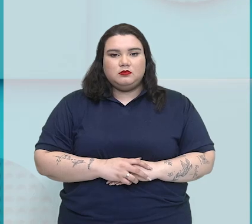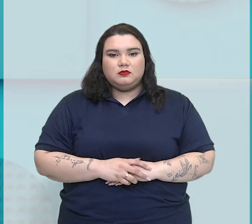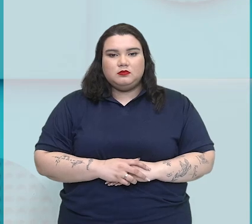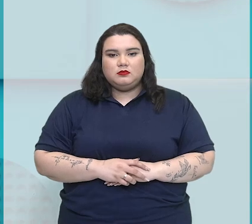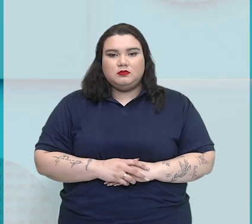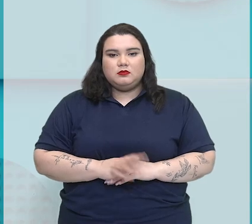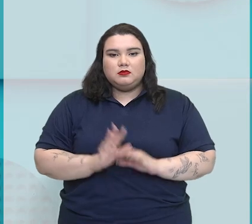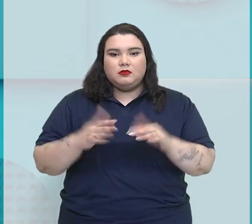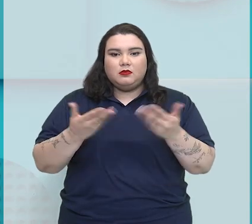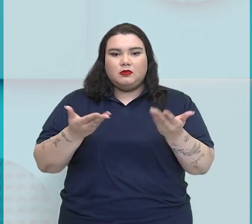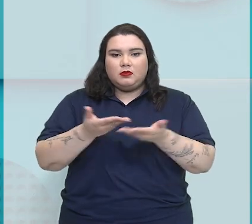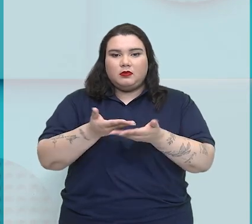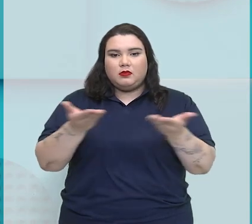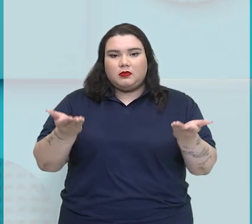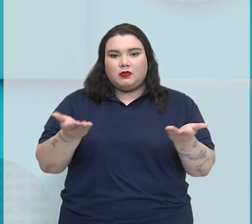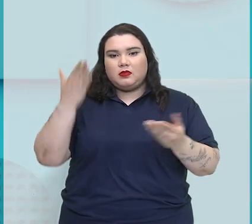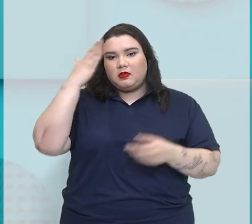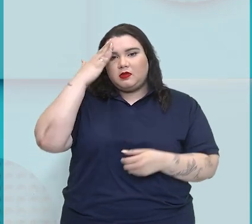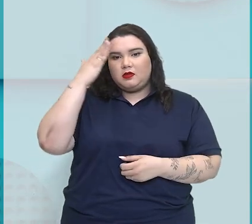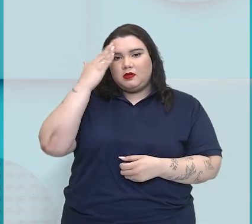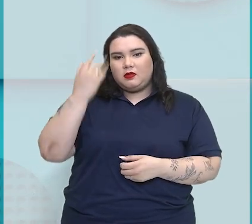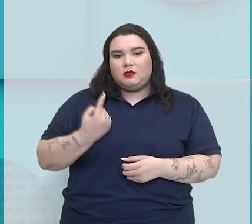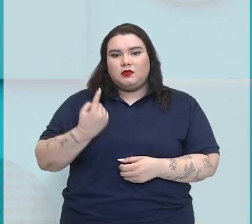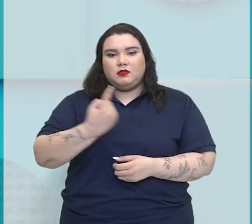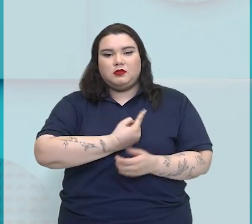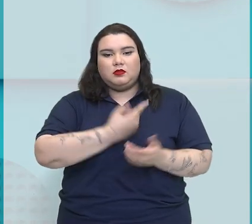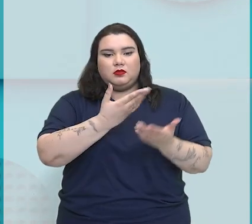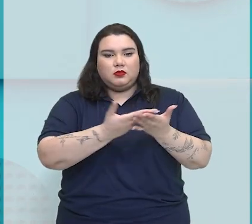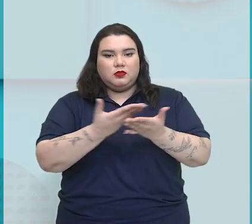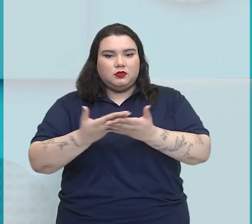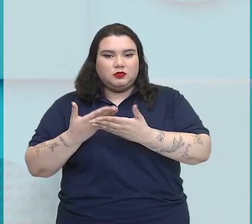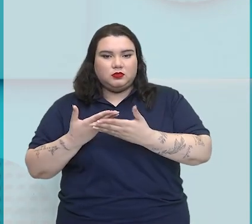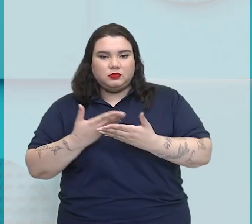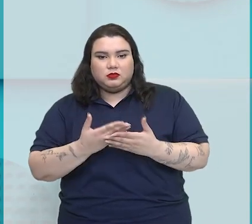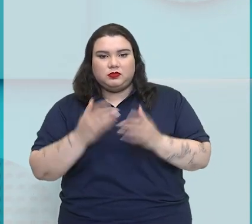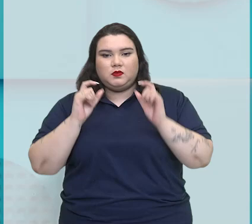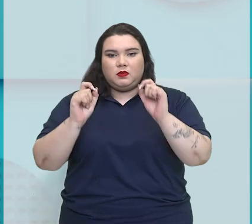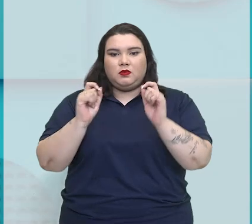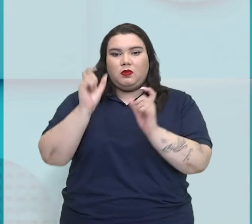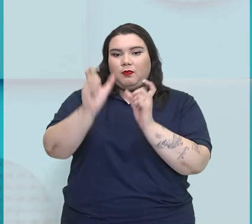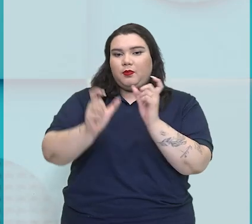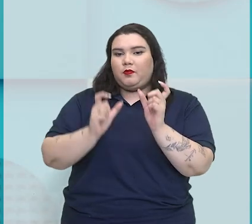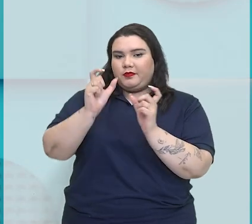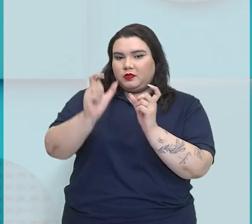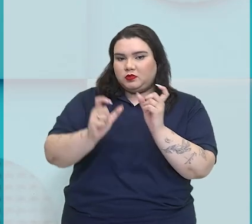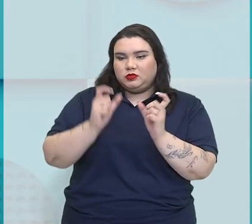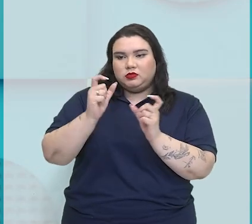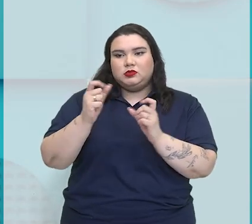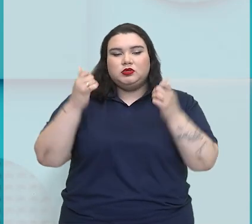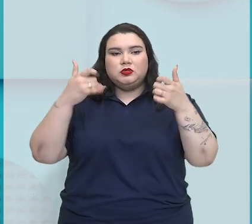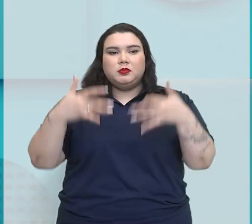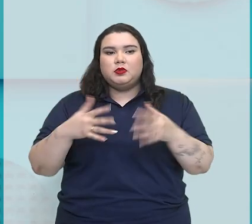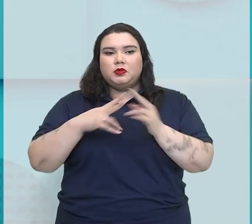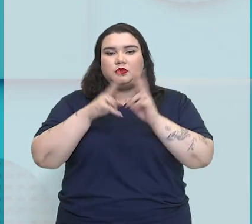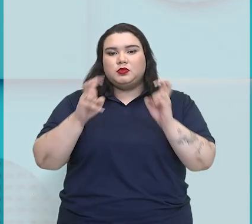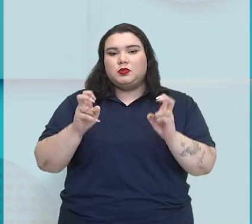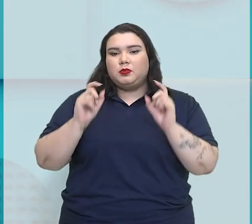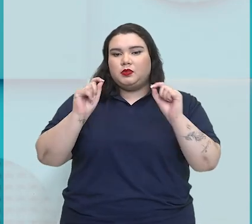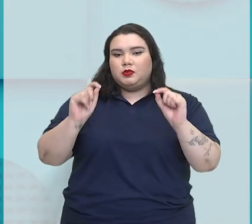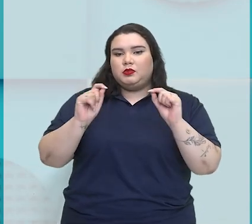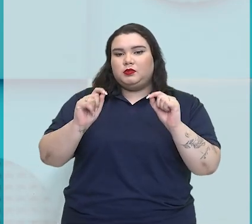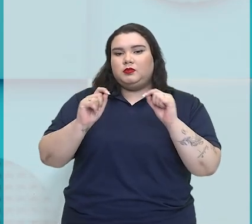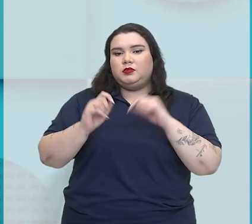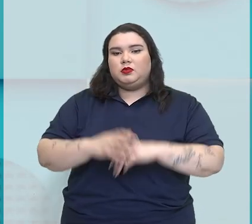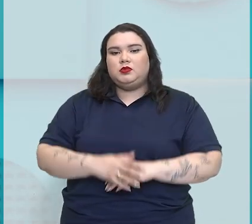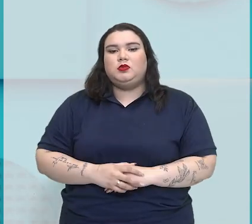Certo, pessoal? Vocês sabem que nós estudamos a morfologia. A morfologia trata de quê? Trata